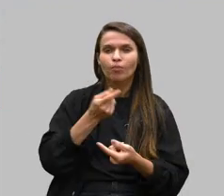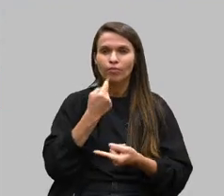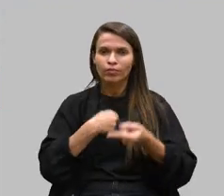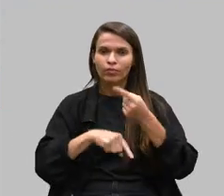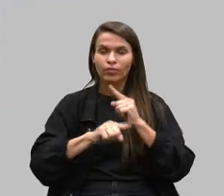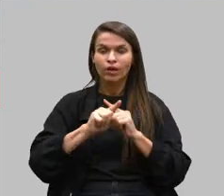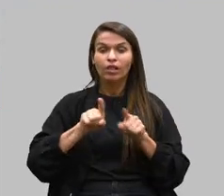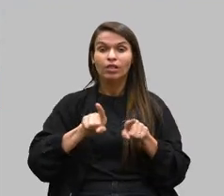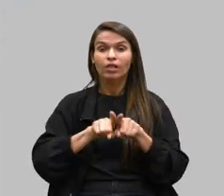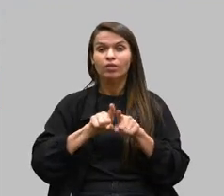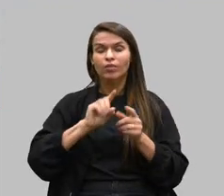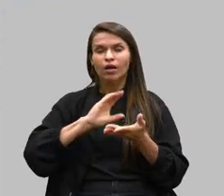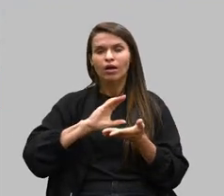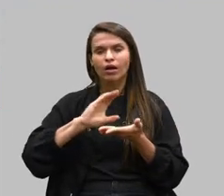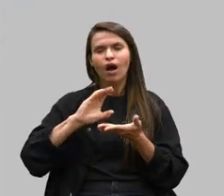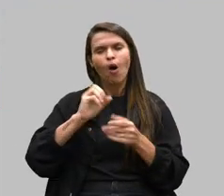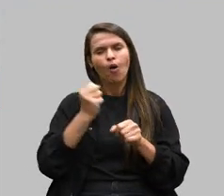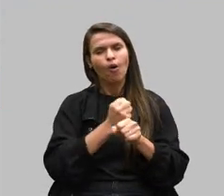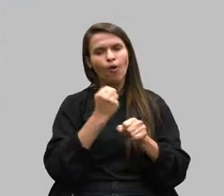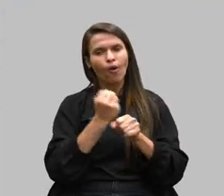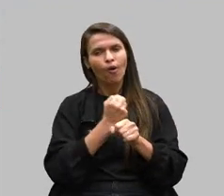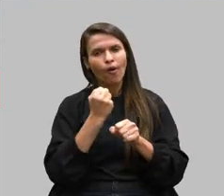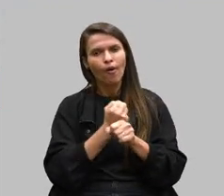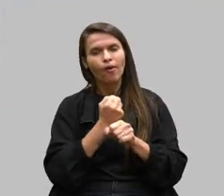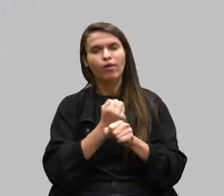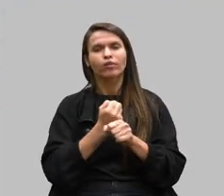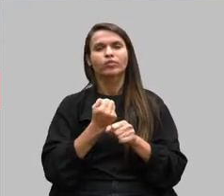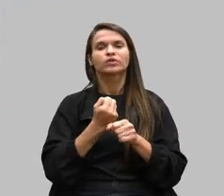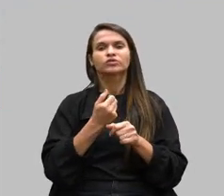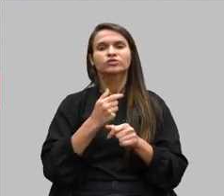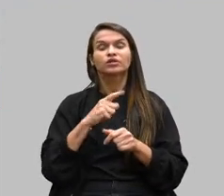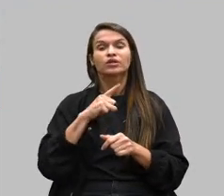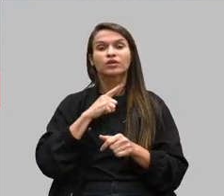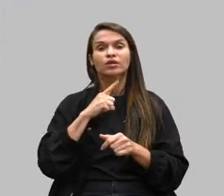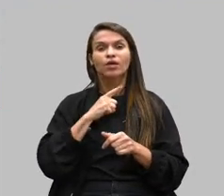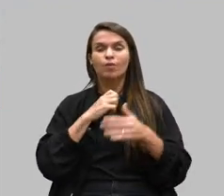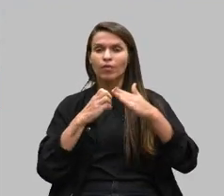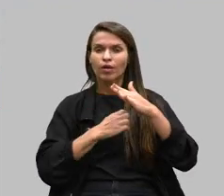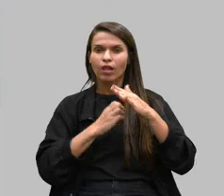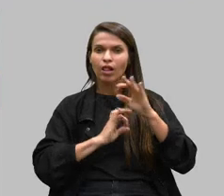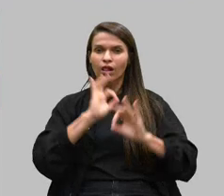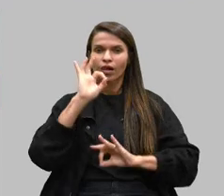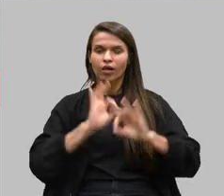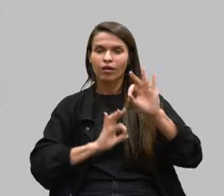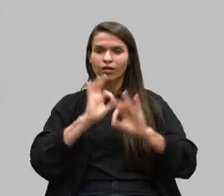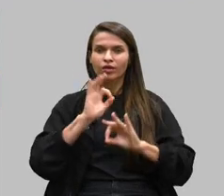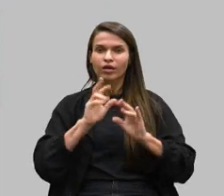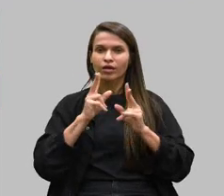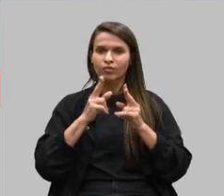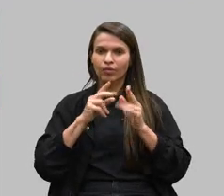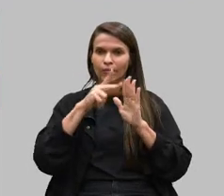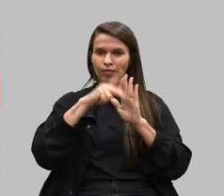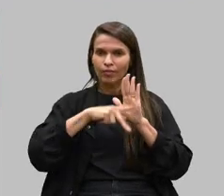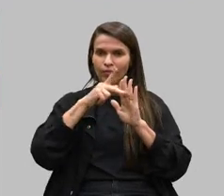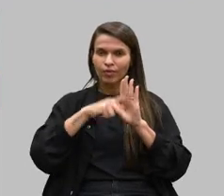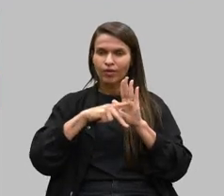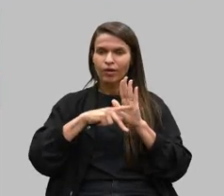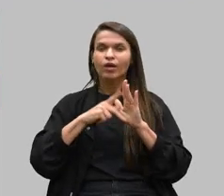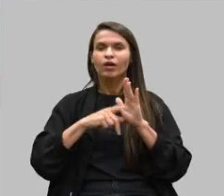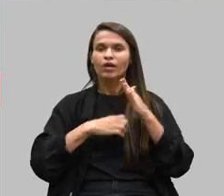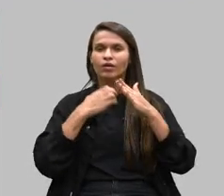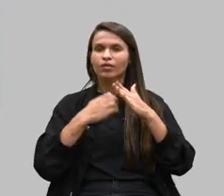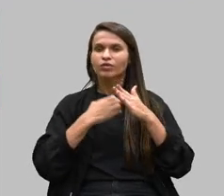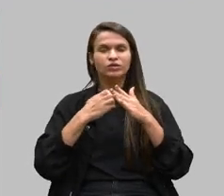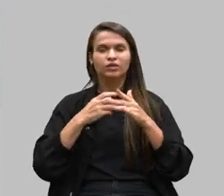investimentos além de obras além de diretrizes Claras nós temos uma agência reguladora que assim como os projetos são são agências de estado que não são